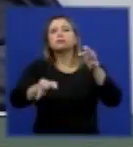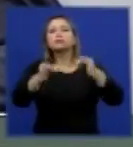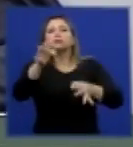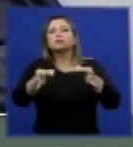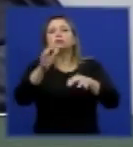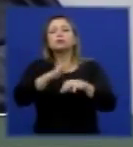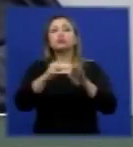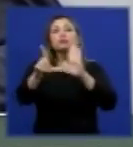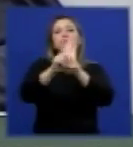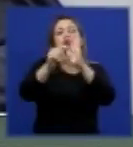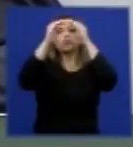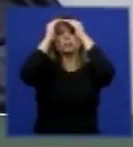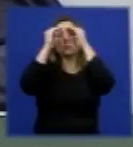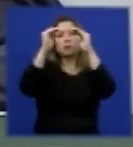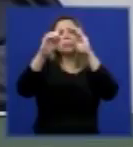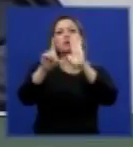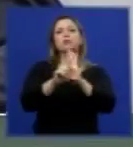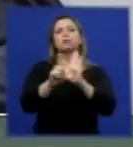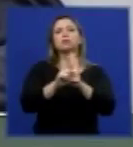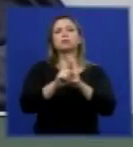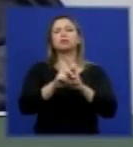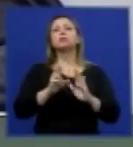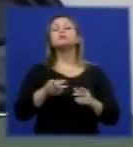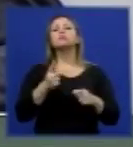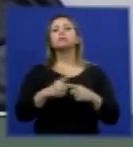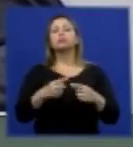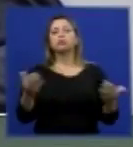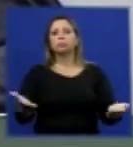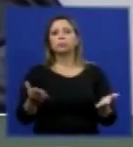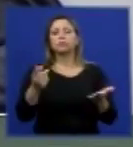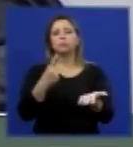e fático concernente a esta